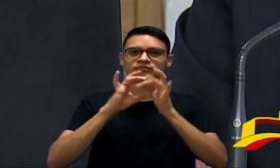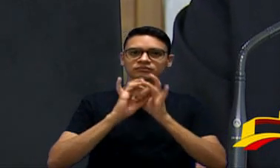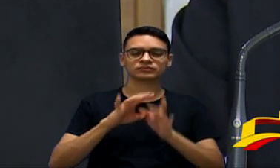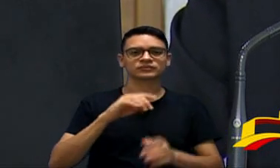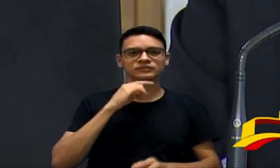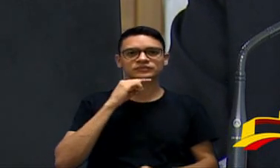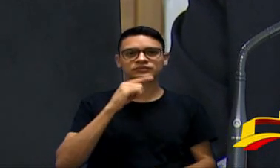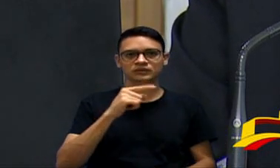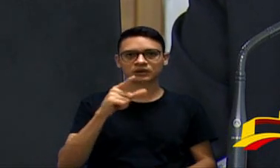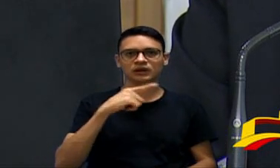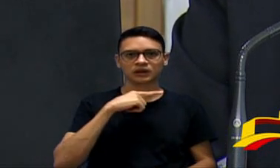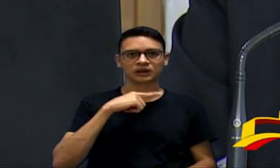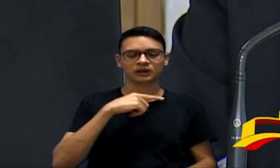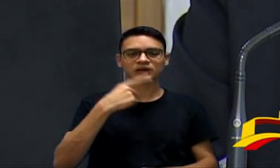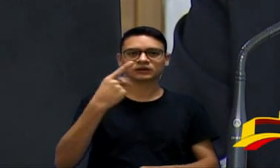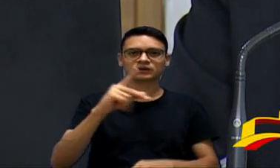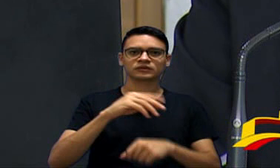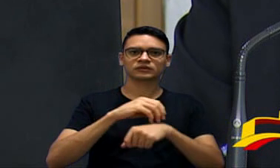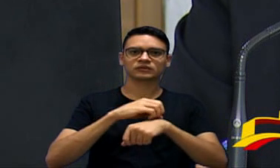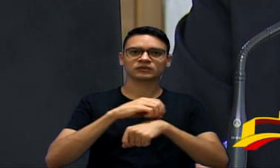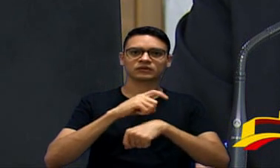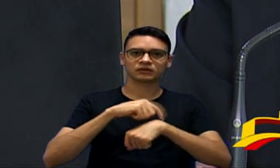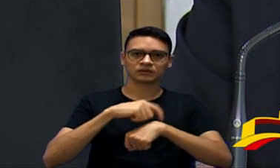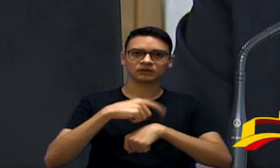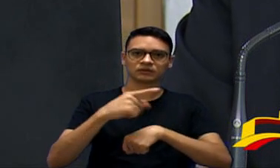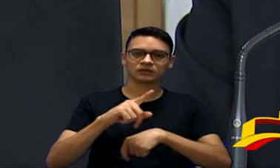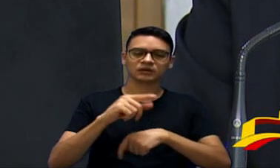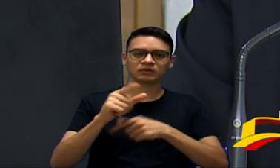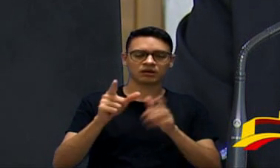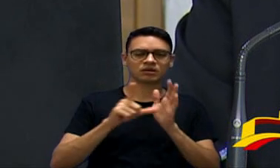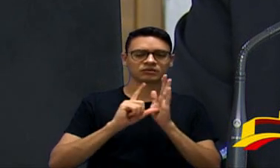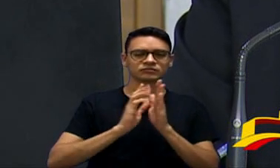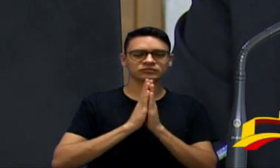tem 12. Só a presença, por favor, onde Vossa Excelência for.